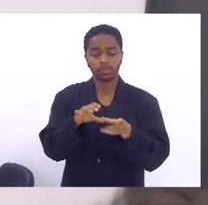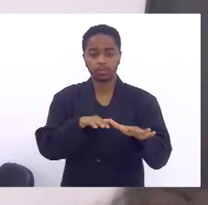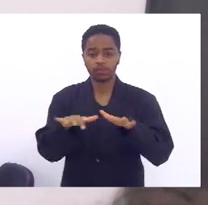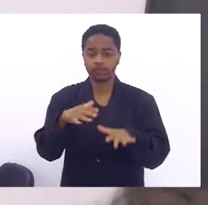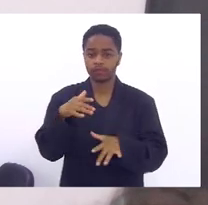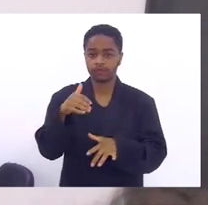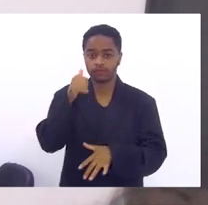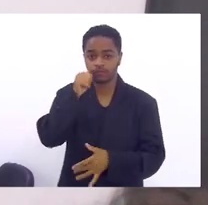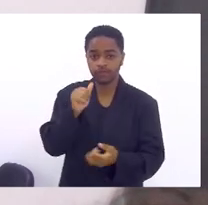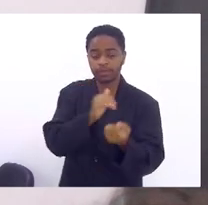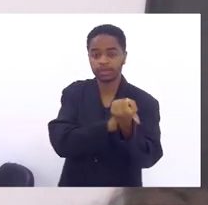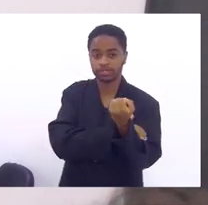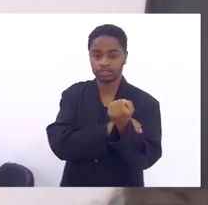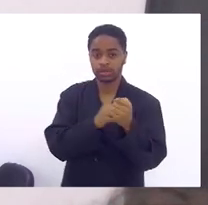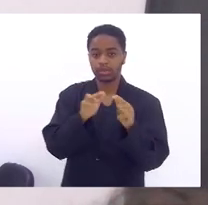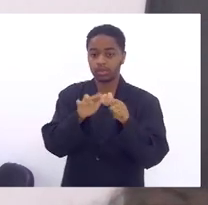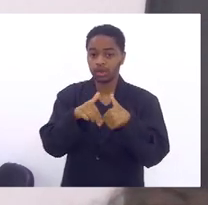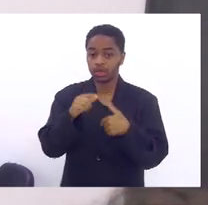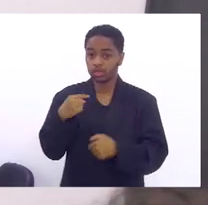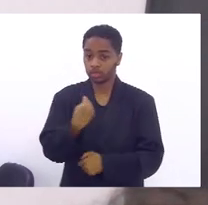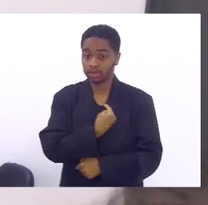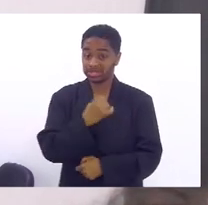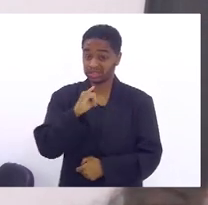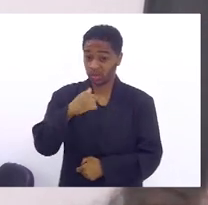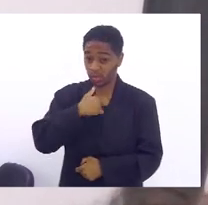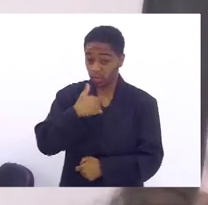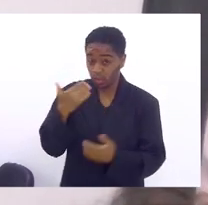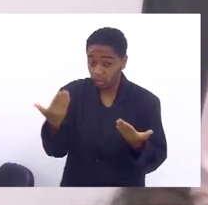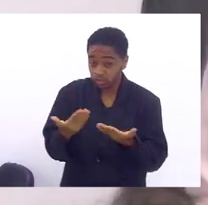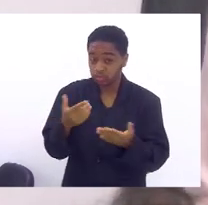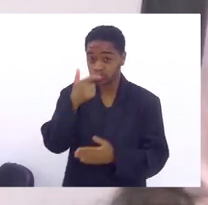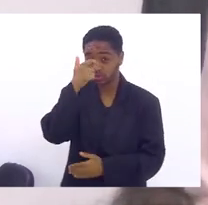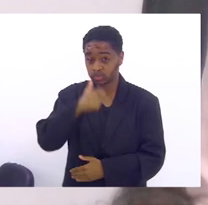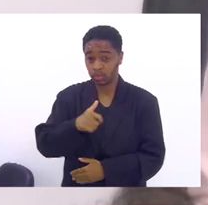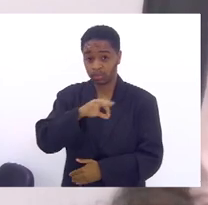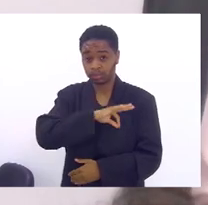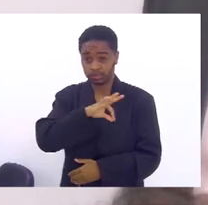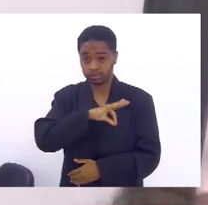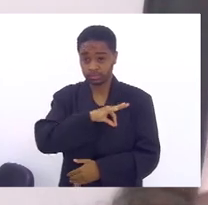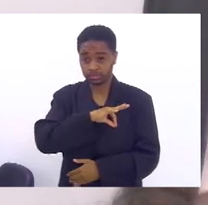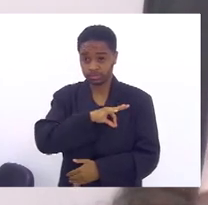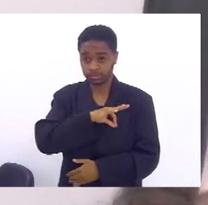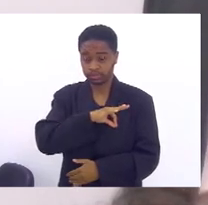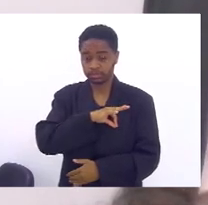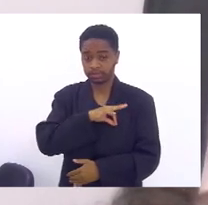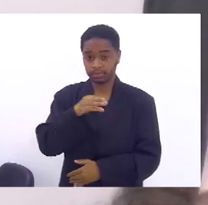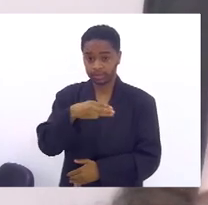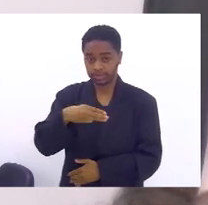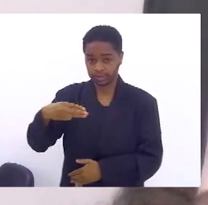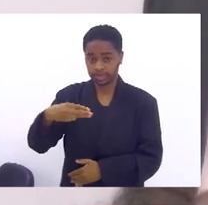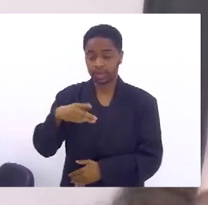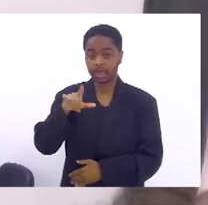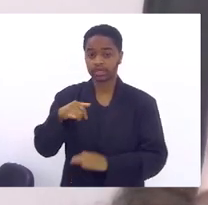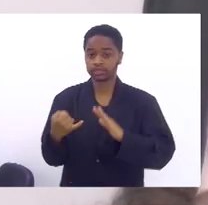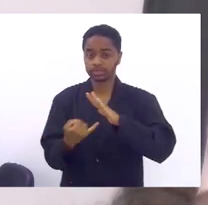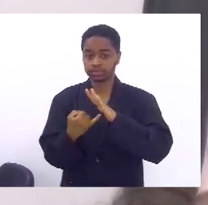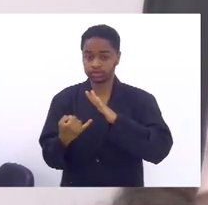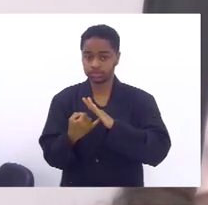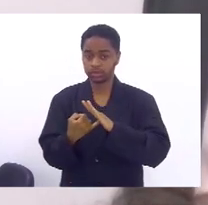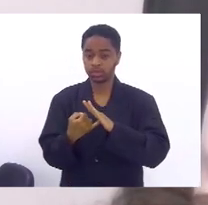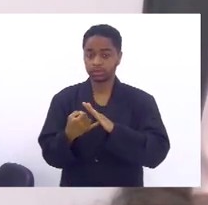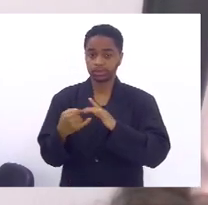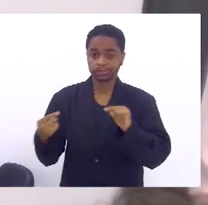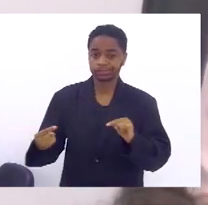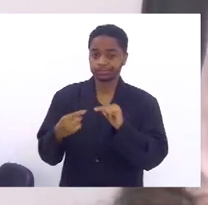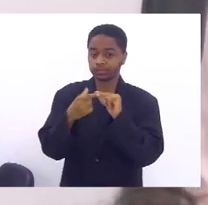aqui se hoje eu sou policial militar né uma instituição predominantemente masculina é graças a